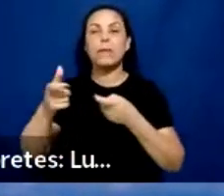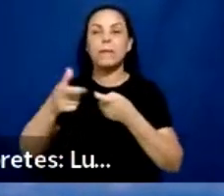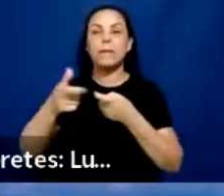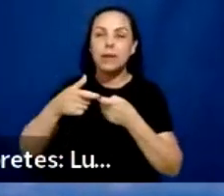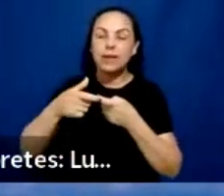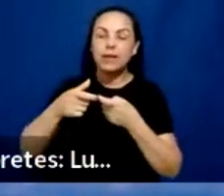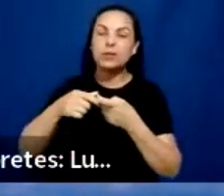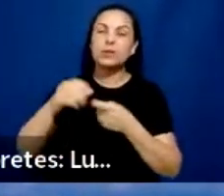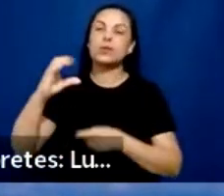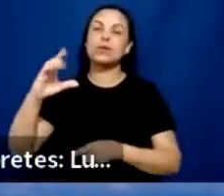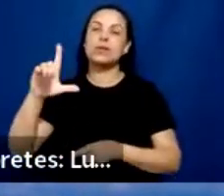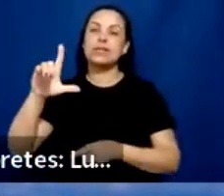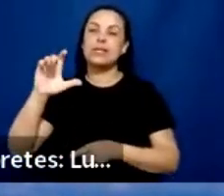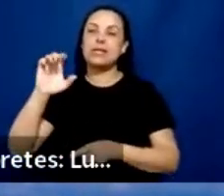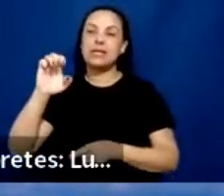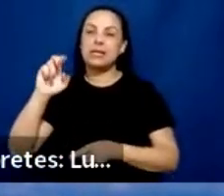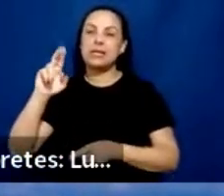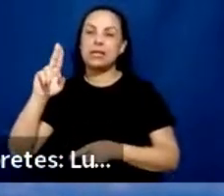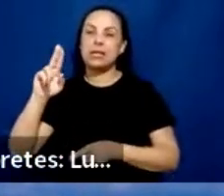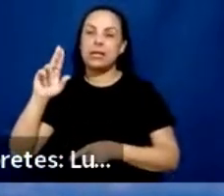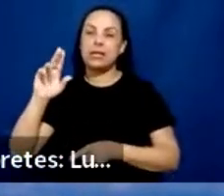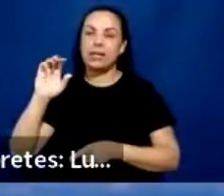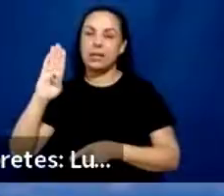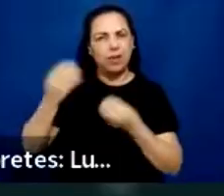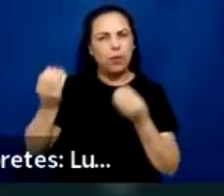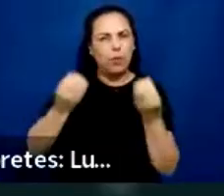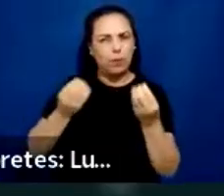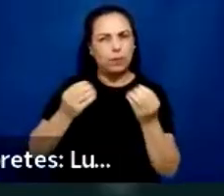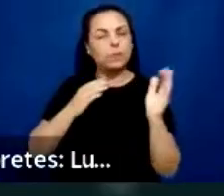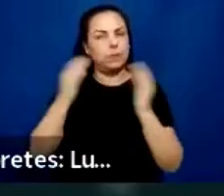muito importante, que vai falar sobre câncer coloretal.